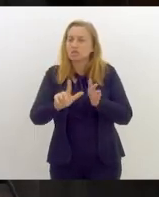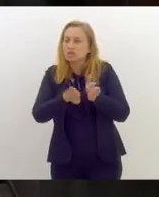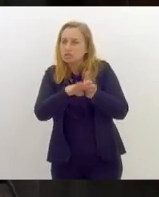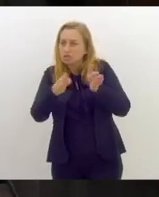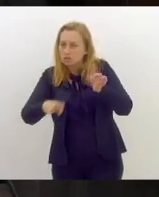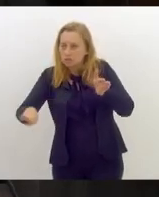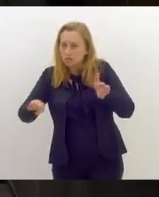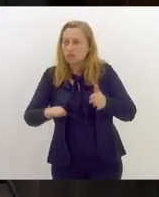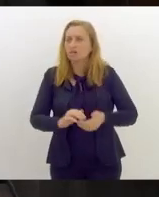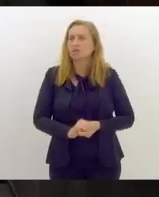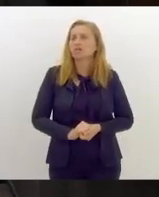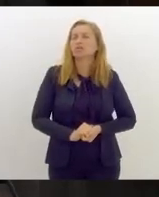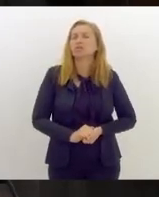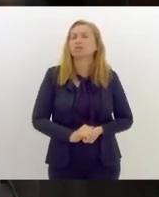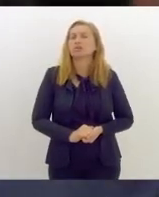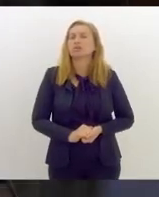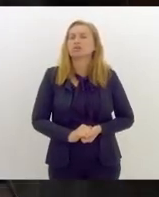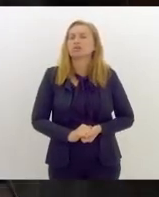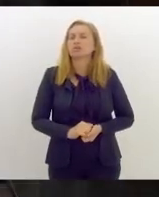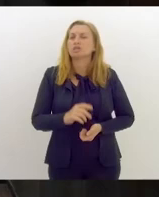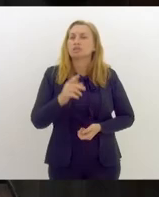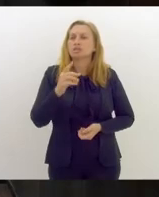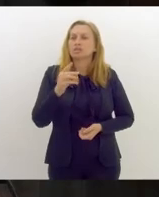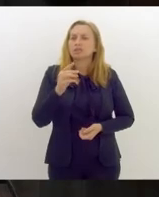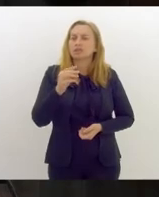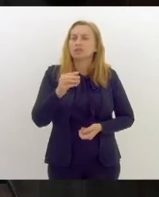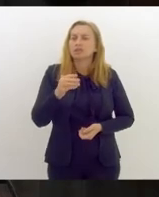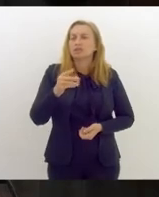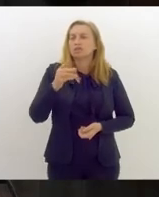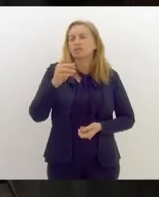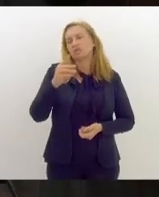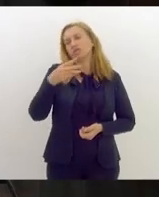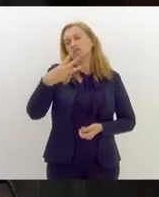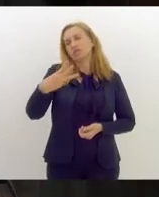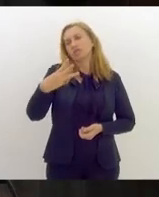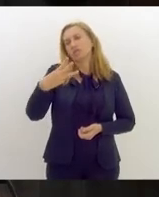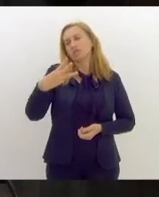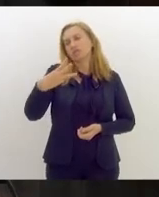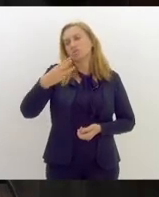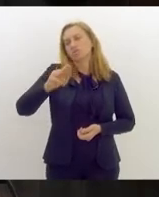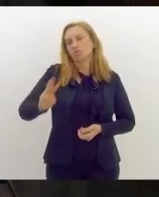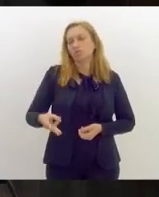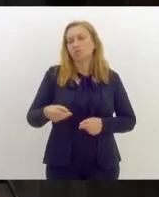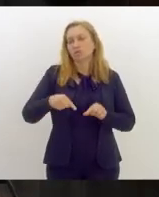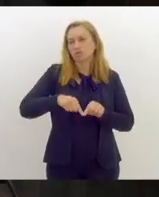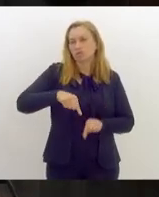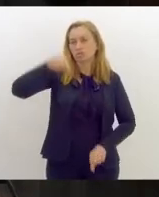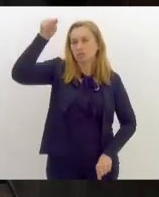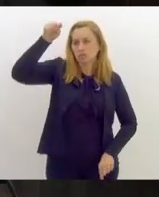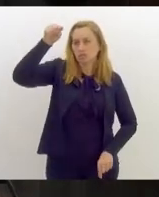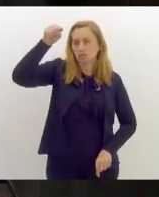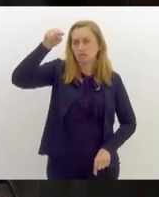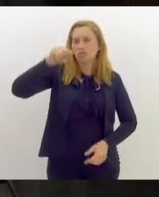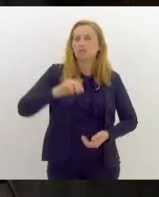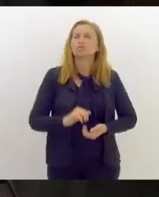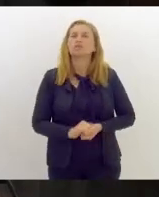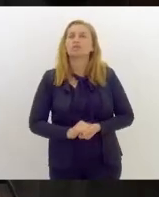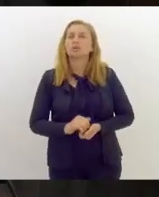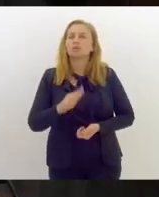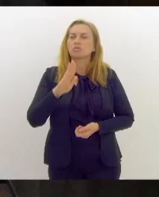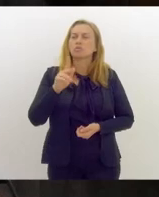metros cúbicos de água é profundidade de cerca de 20 metros entre o Pão de Açúcar é Fortaleza de Santa